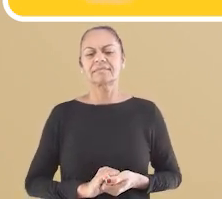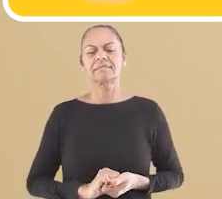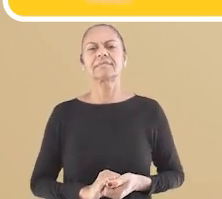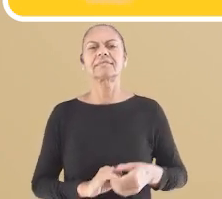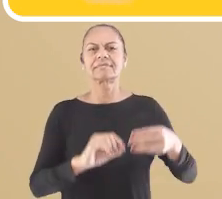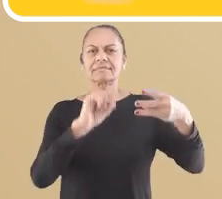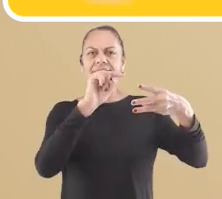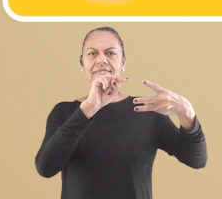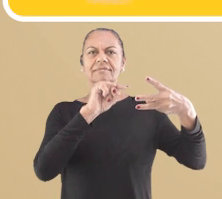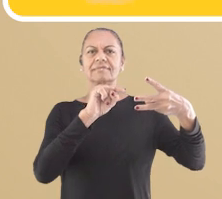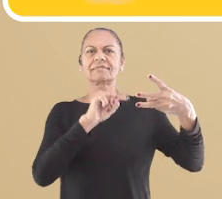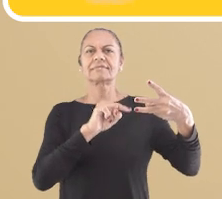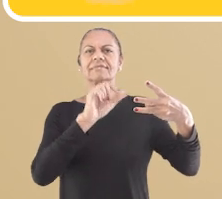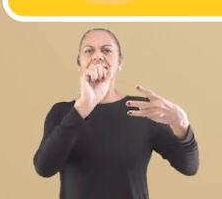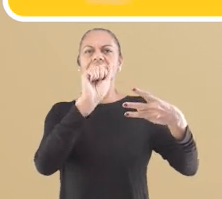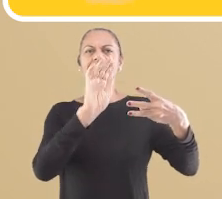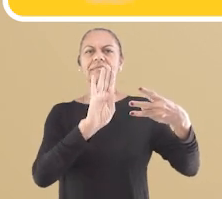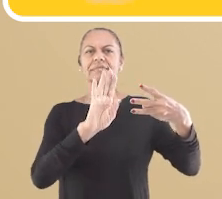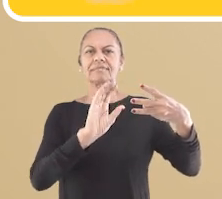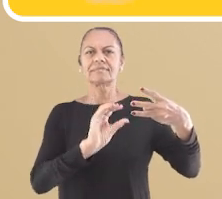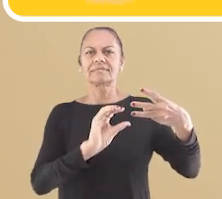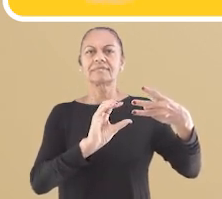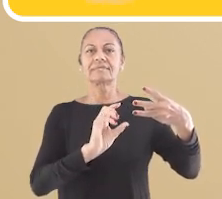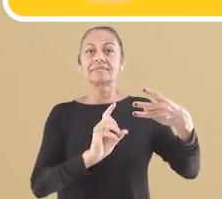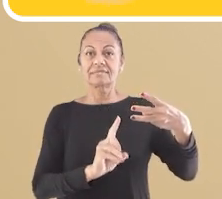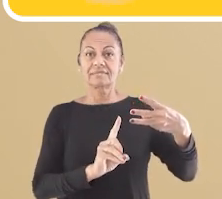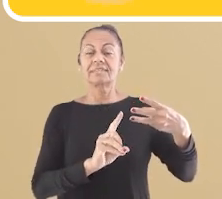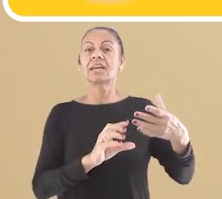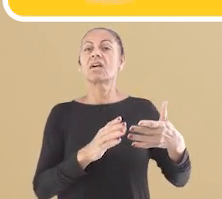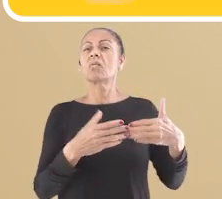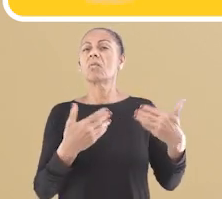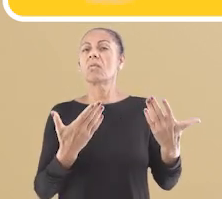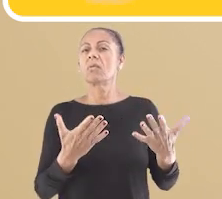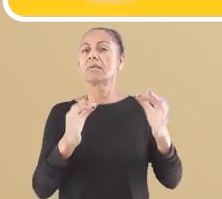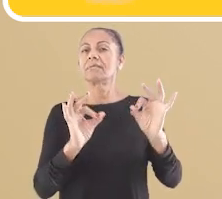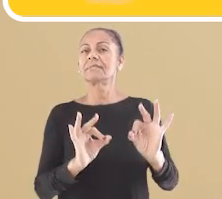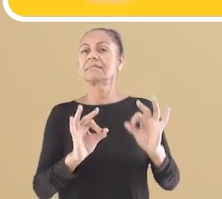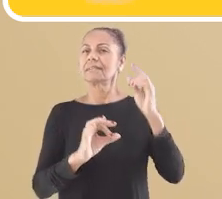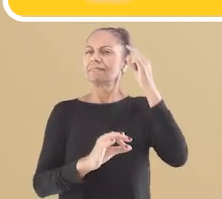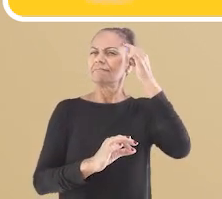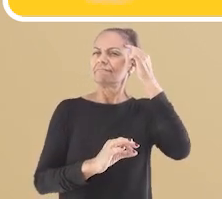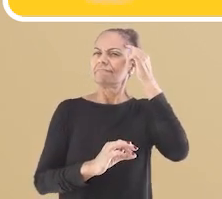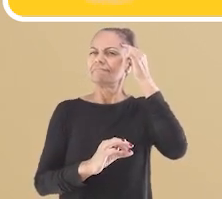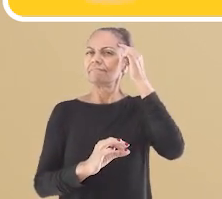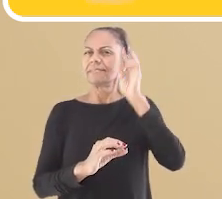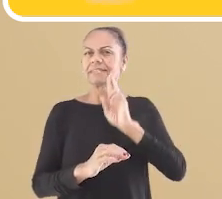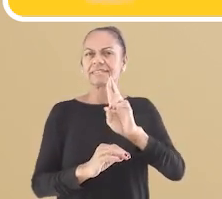amargo. Letra D. Adriano, levante. Tempo para vocês pensarem.